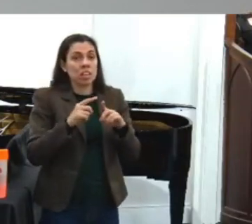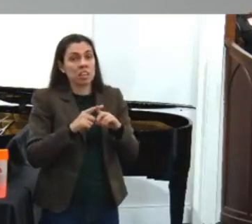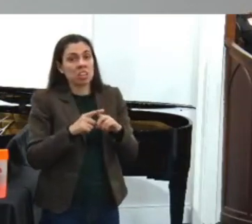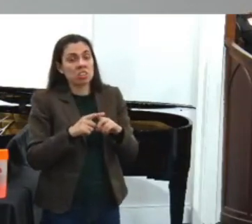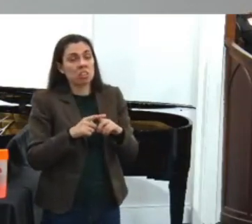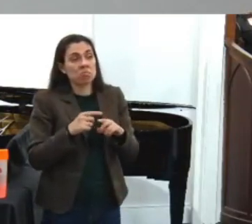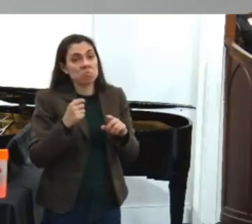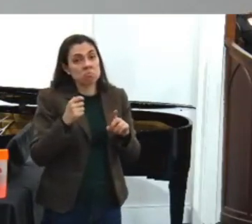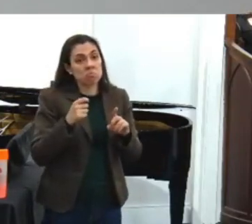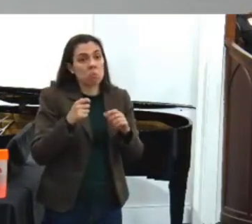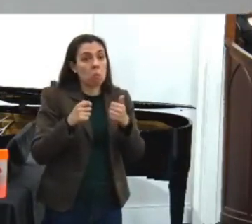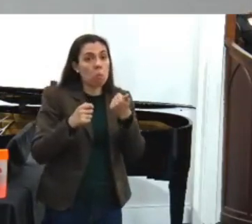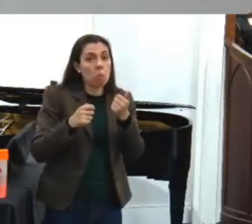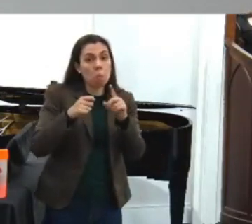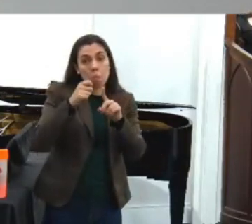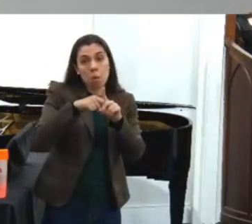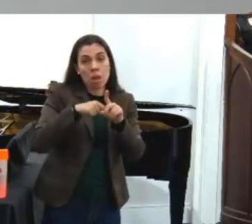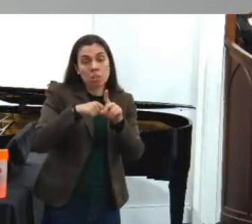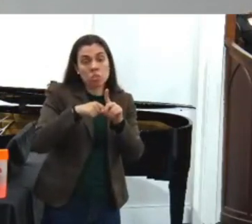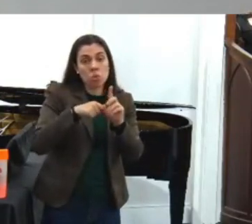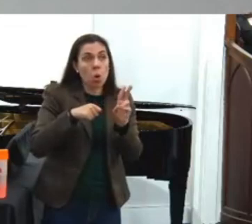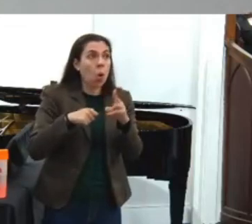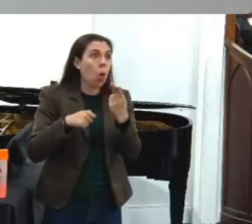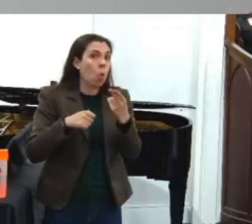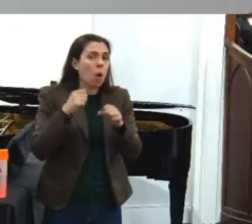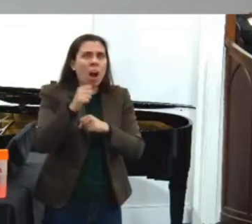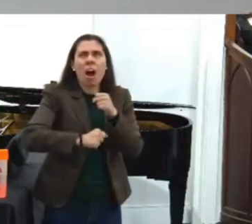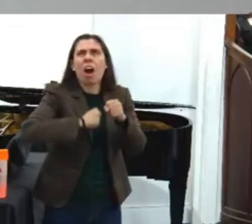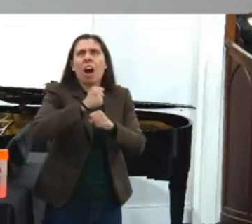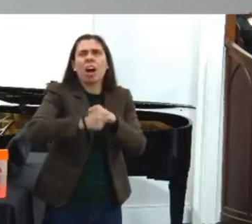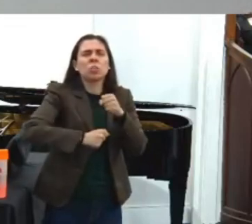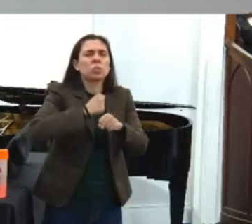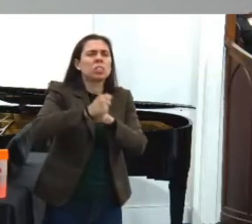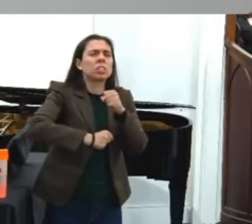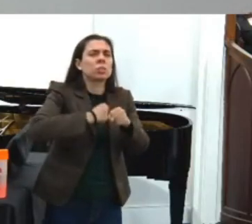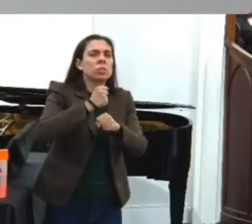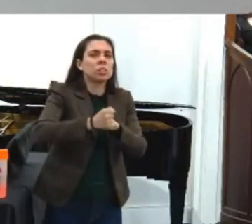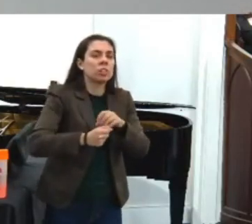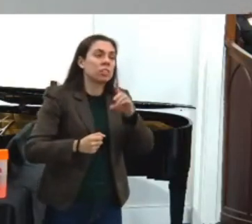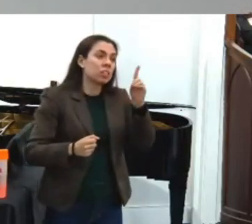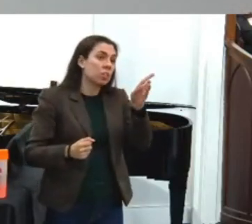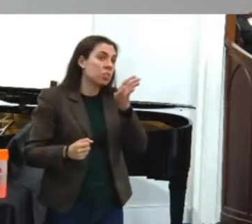ou há décadas. Deus conhece o nosso coração.